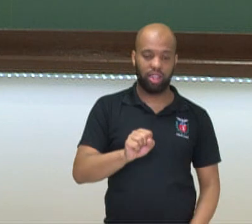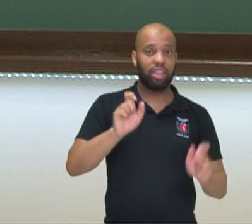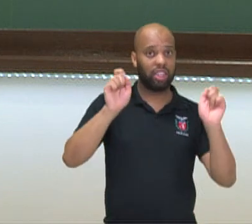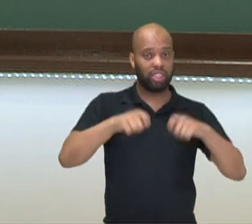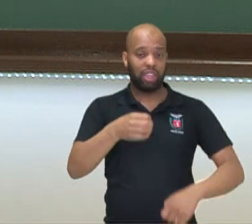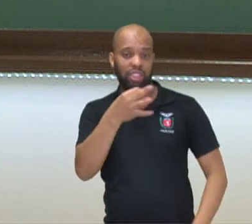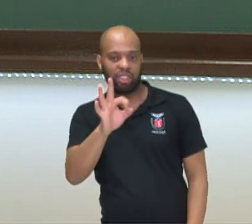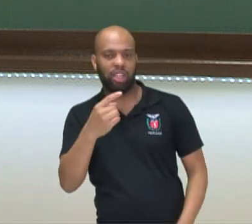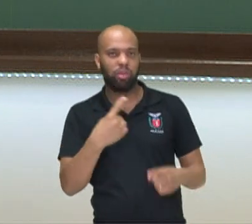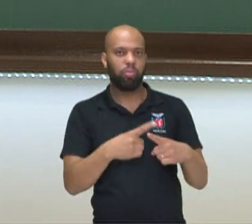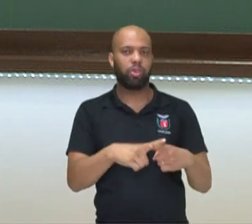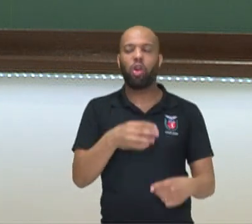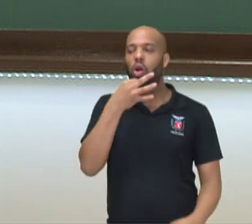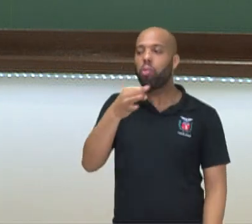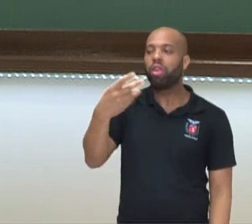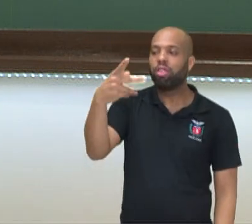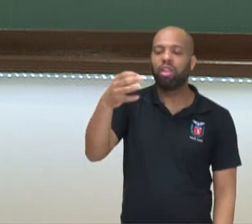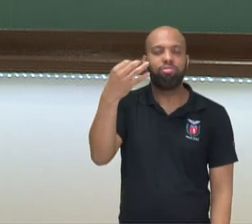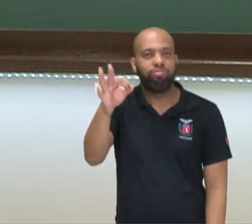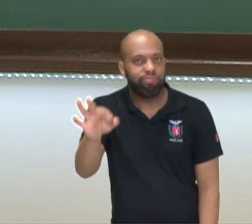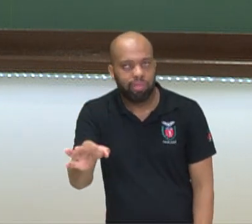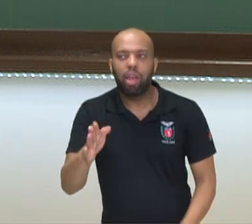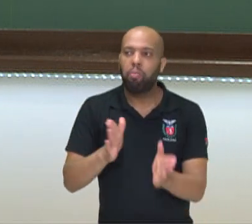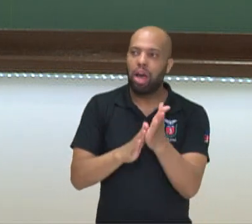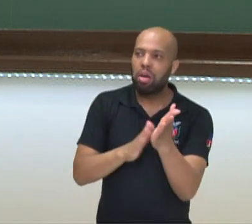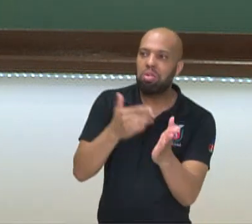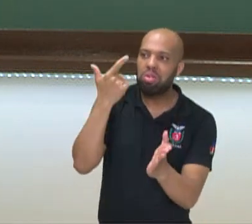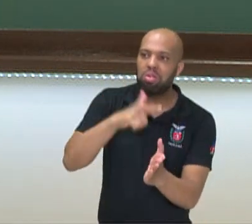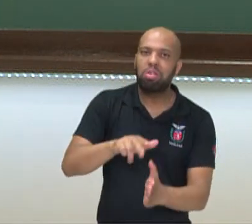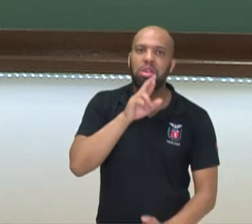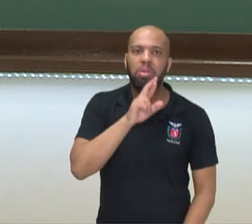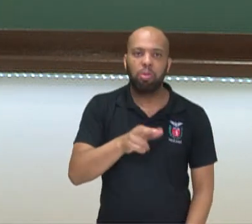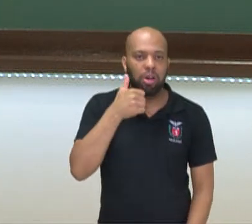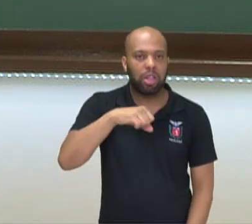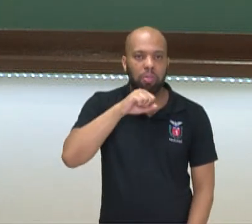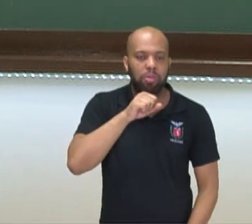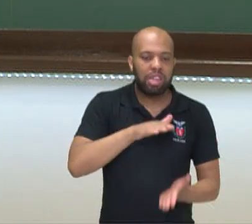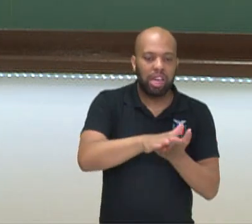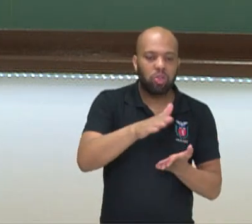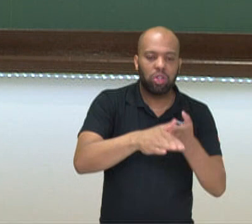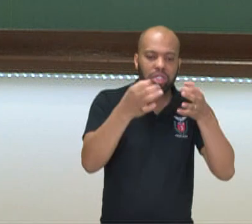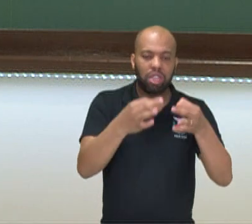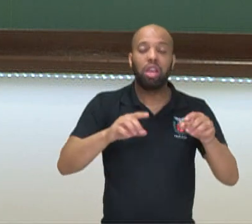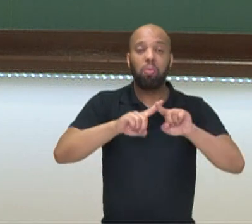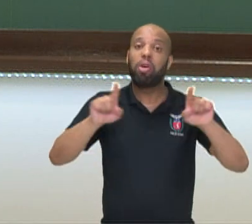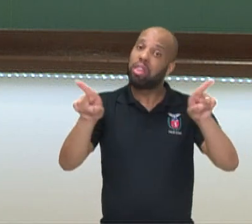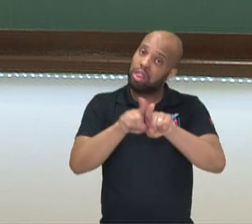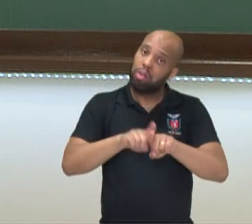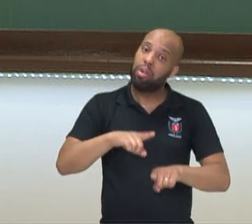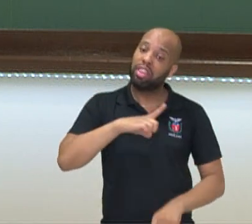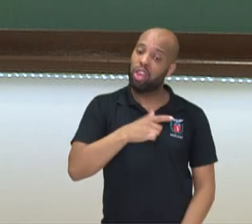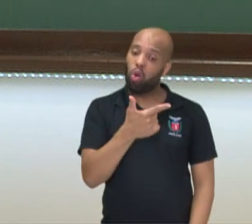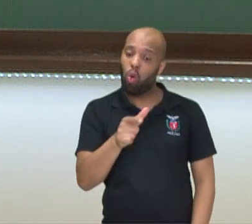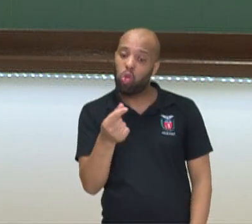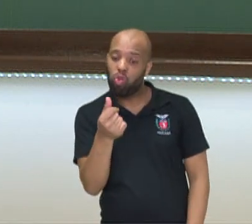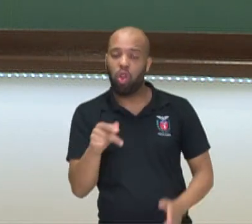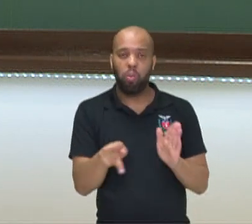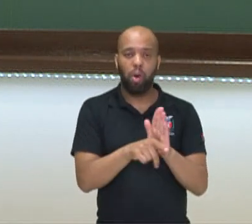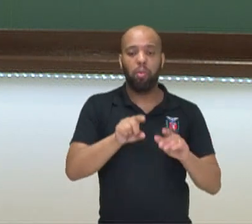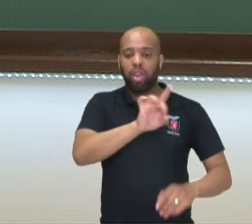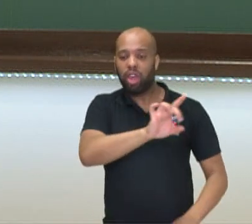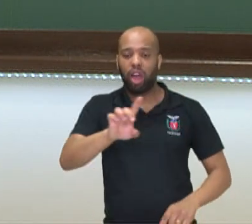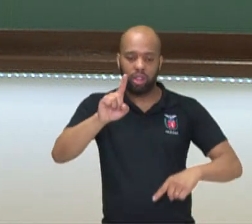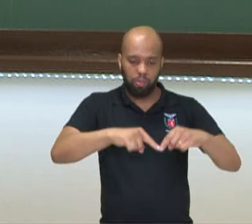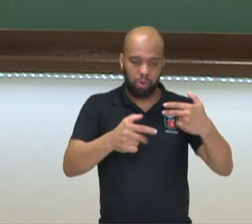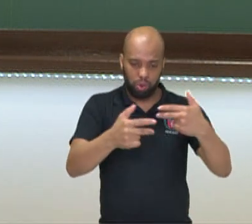aquele palpite dele poderia ser o palpite exato, o valor exato que a mãe gastou, a mãe poderia ter gasto esses valores aqui. E até existem